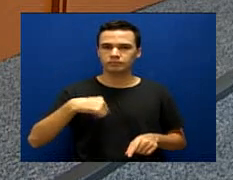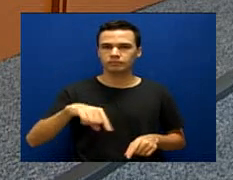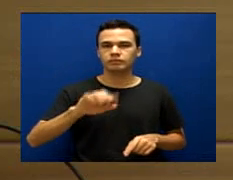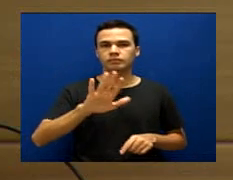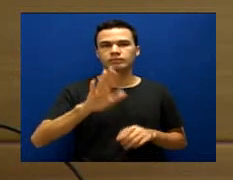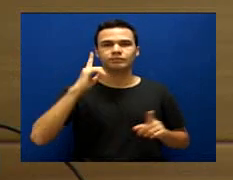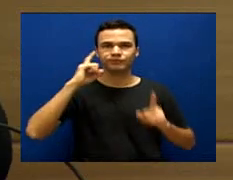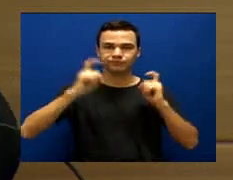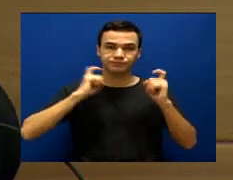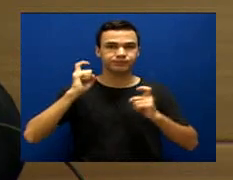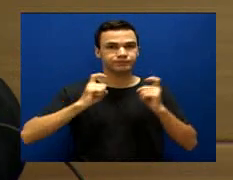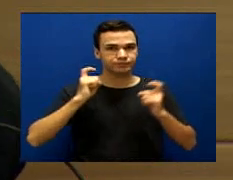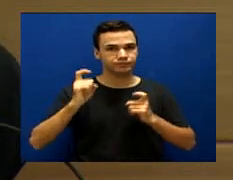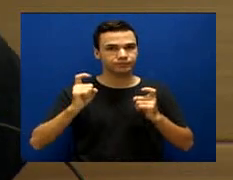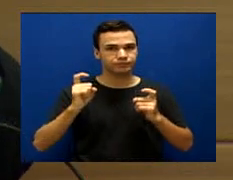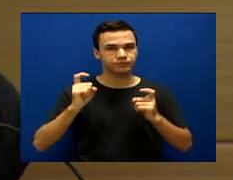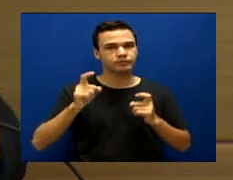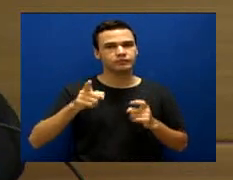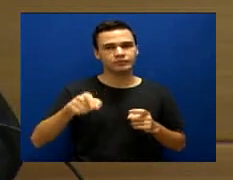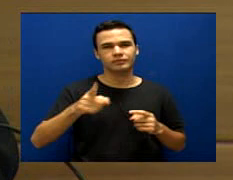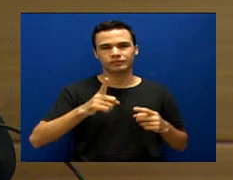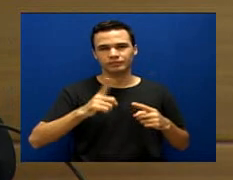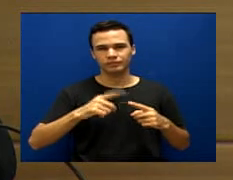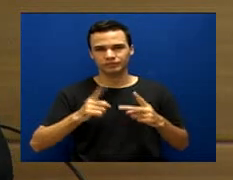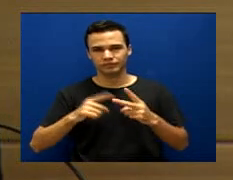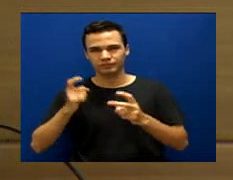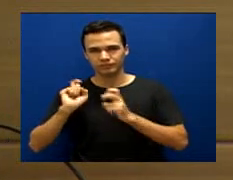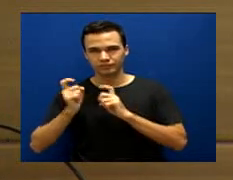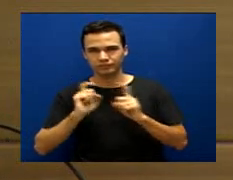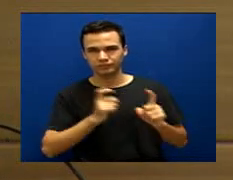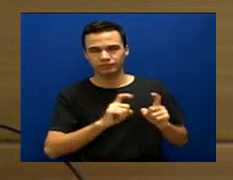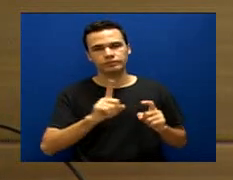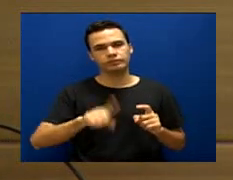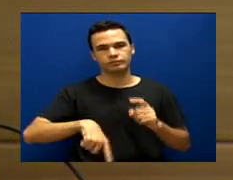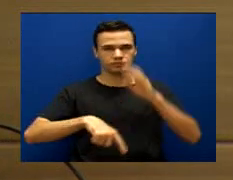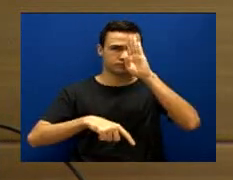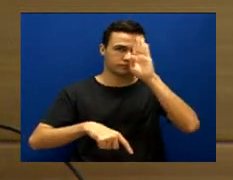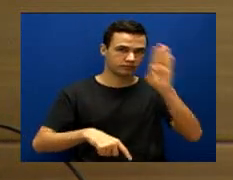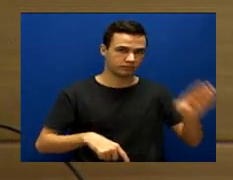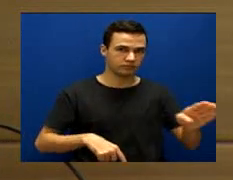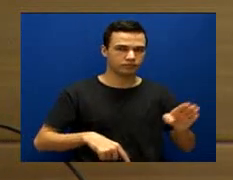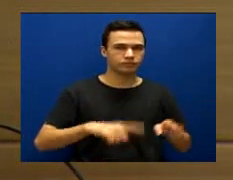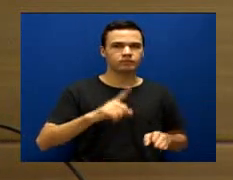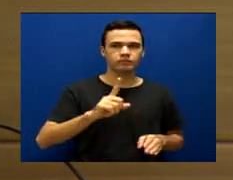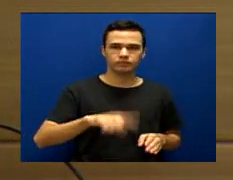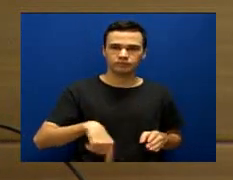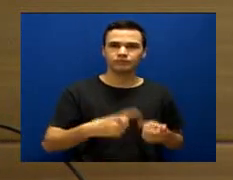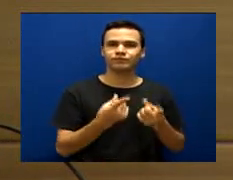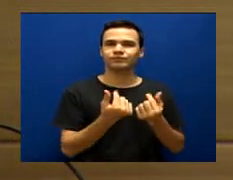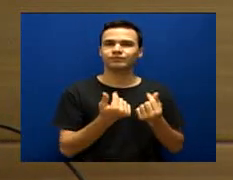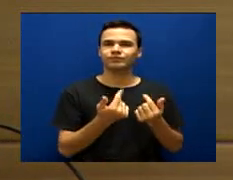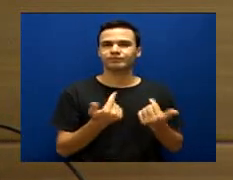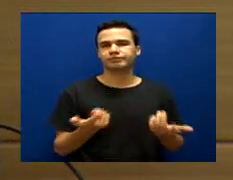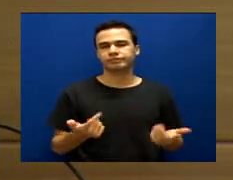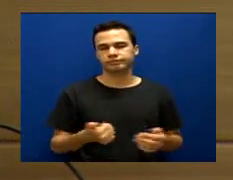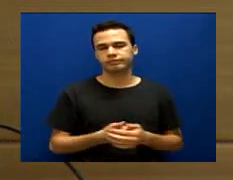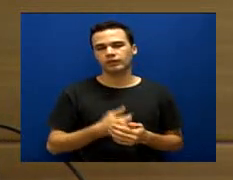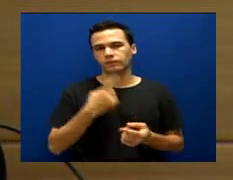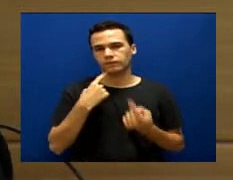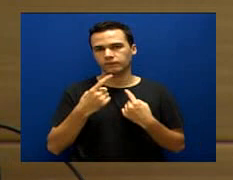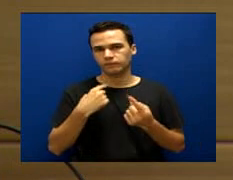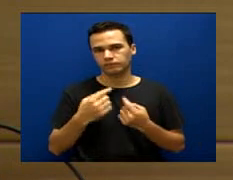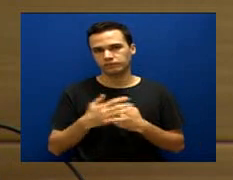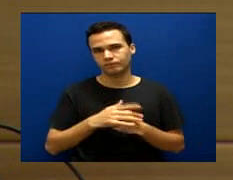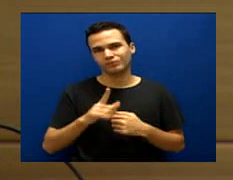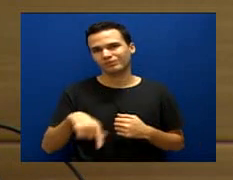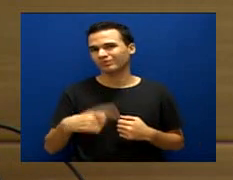a preocupação dessas próximas duas reuniões que nós vamos ter é justamente da ordem financeira. É óbvio